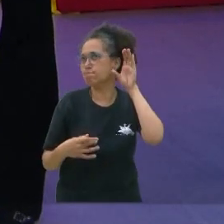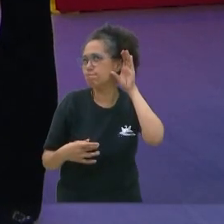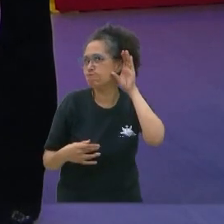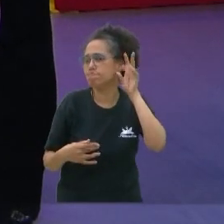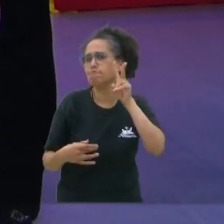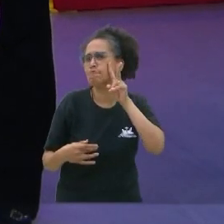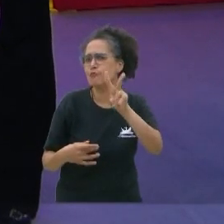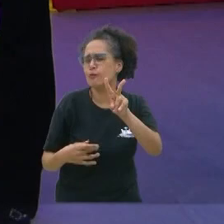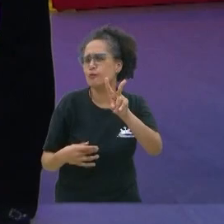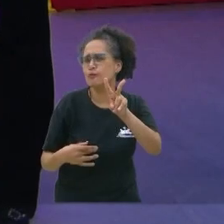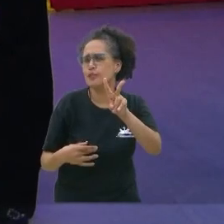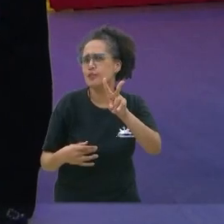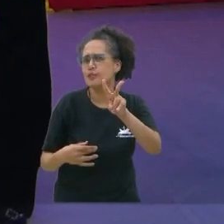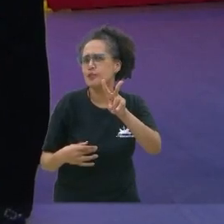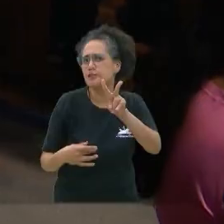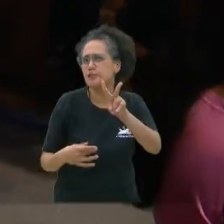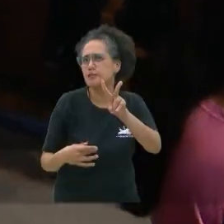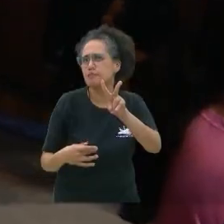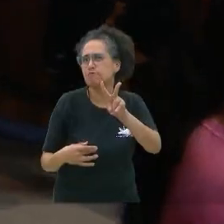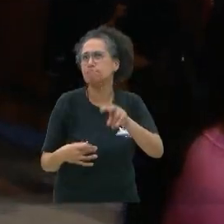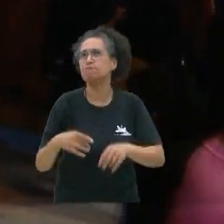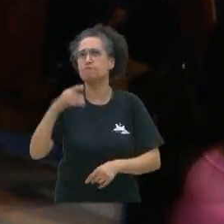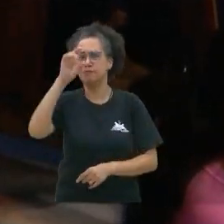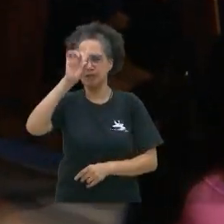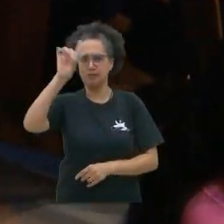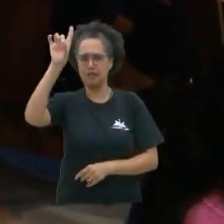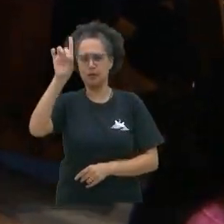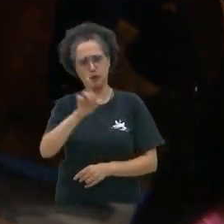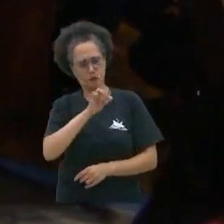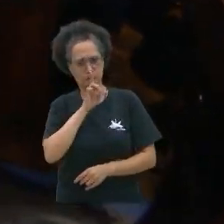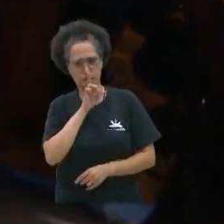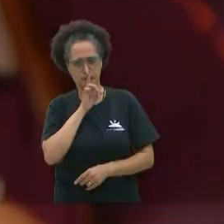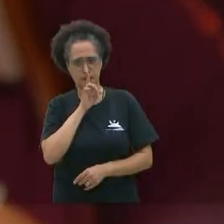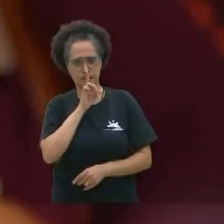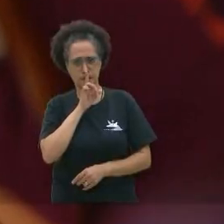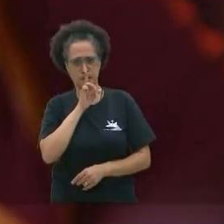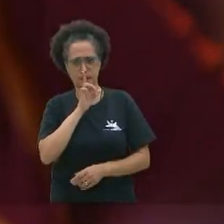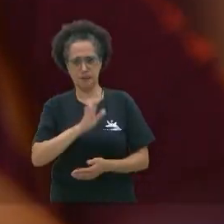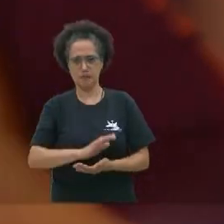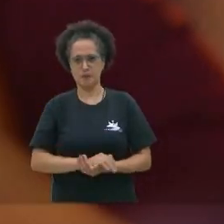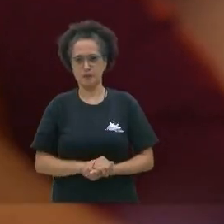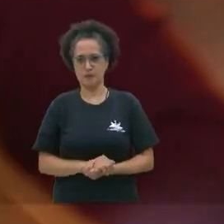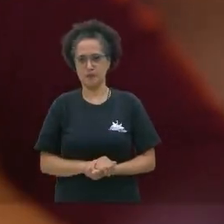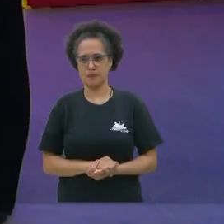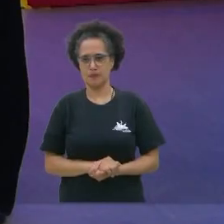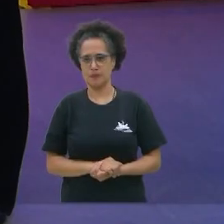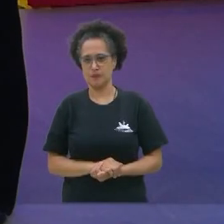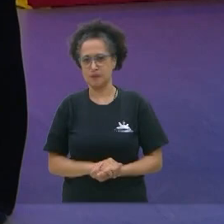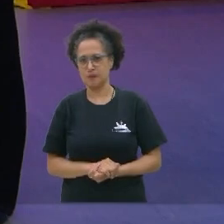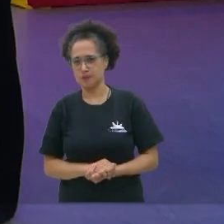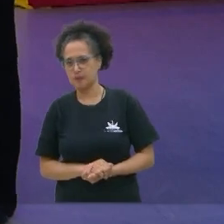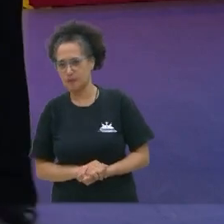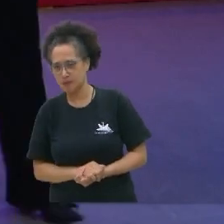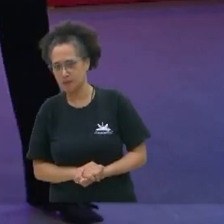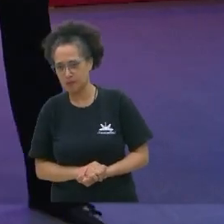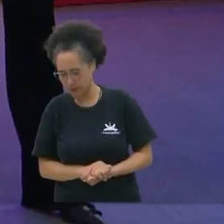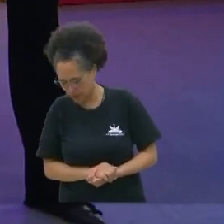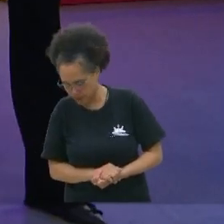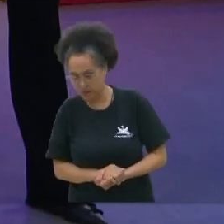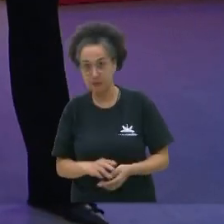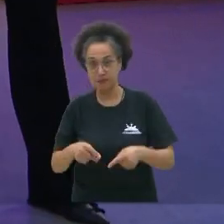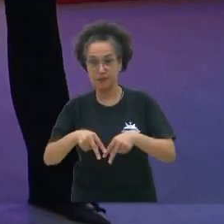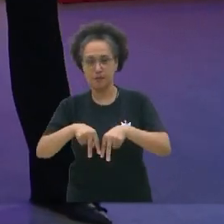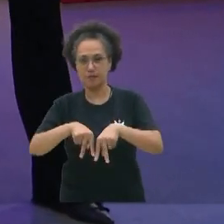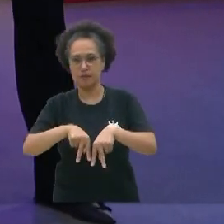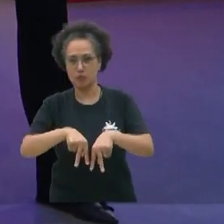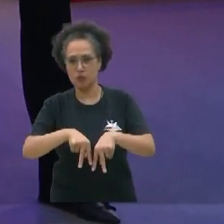voz, ele silenciou. Não escuto a sua voz, ele silenciou. Abre as perninhas um pouquinho assim, isso.